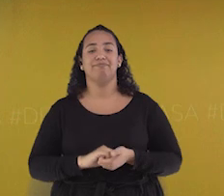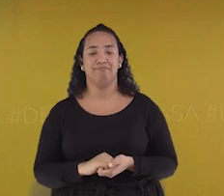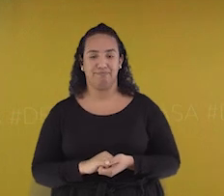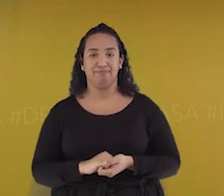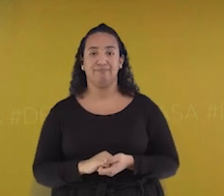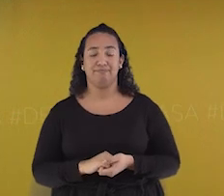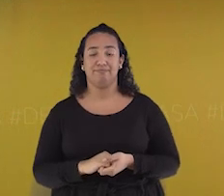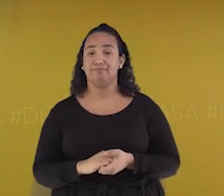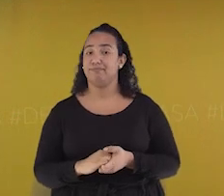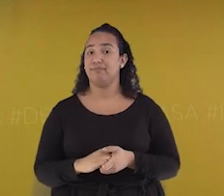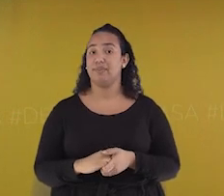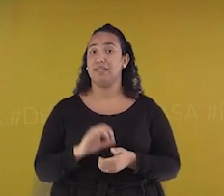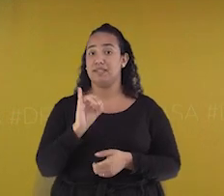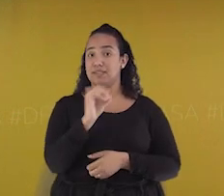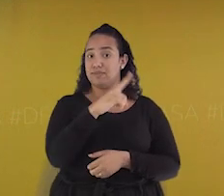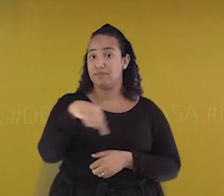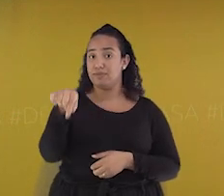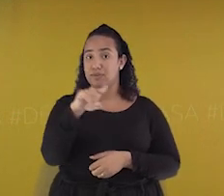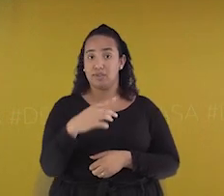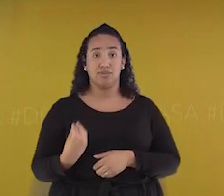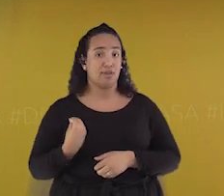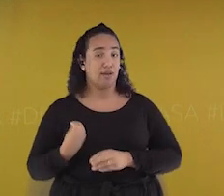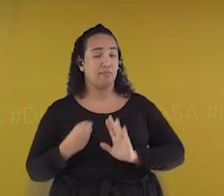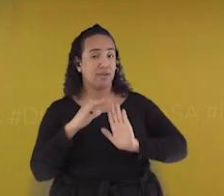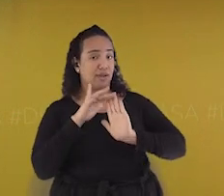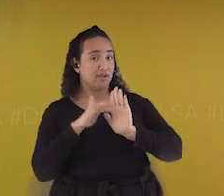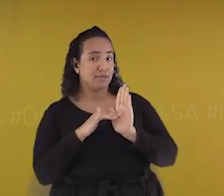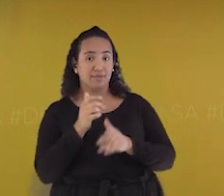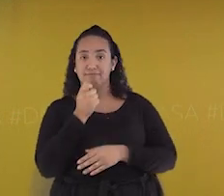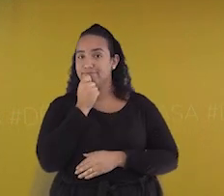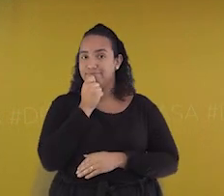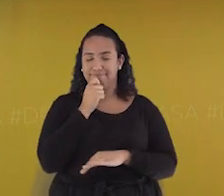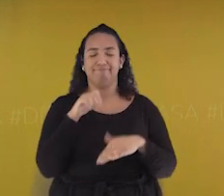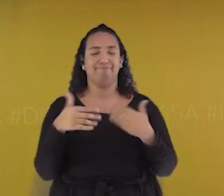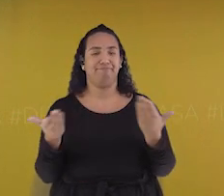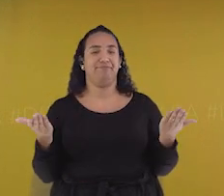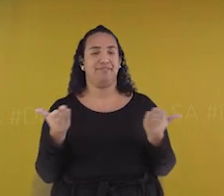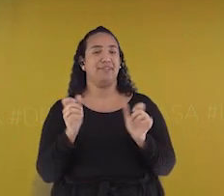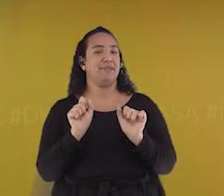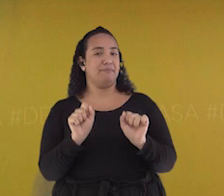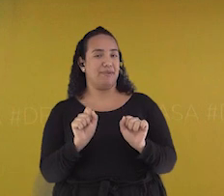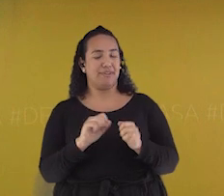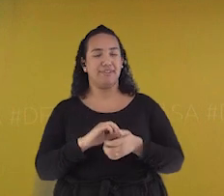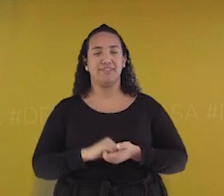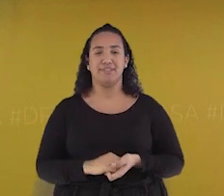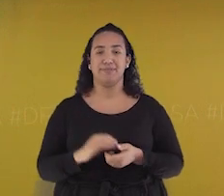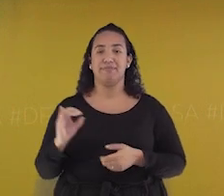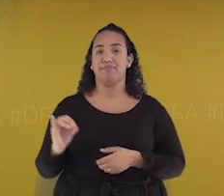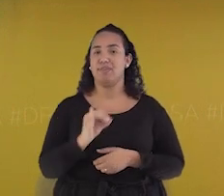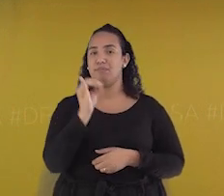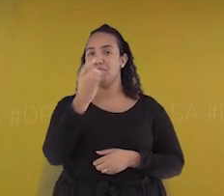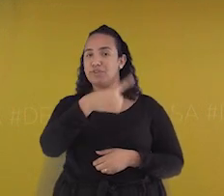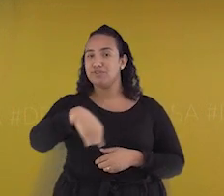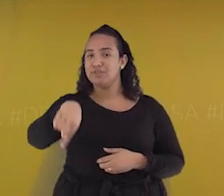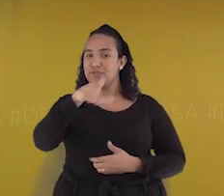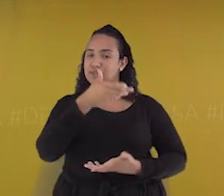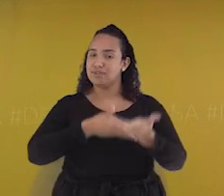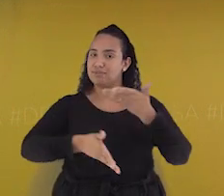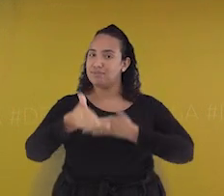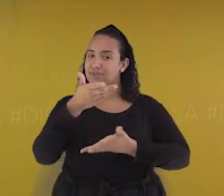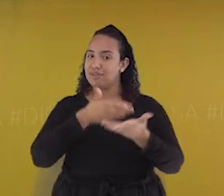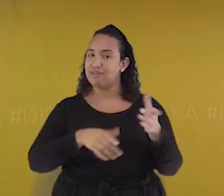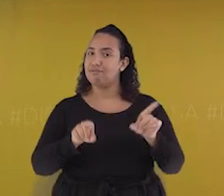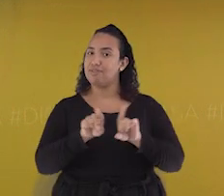você ainda não garantiu a sua presença na aula, faça isso agora mesmo. É muito importante a sua participação